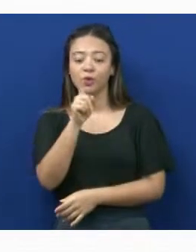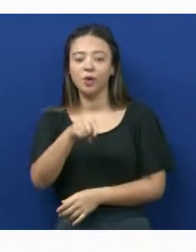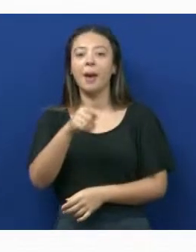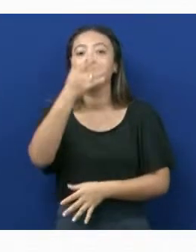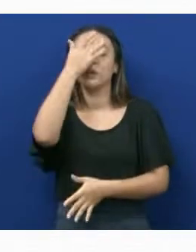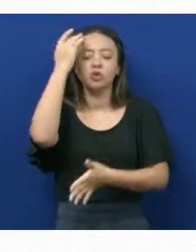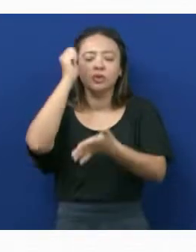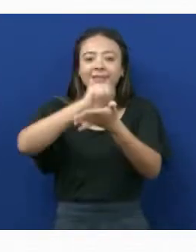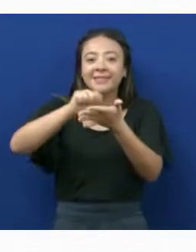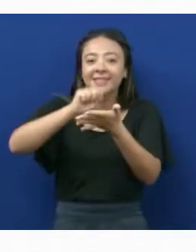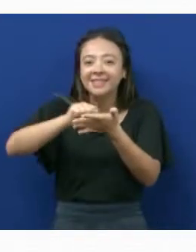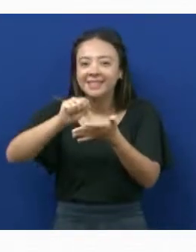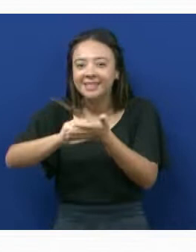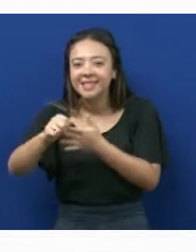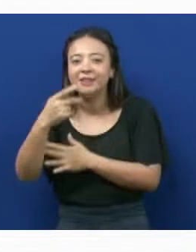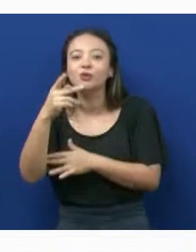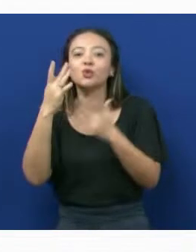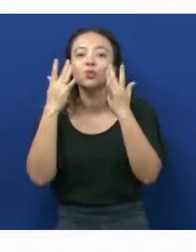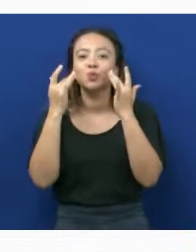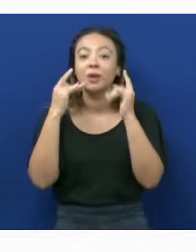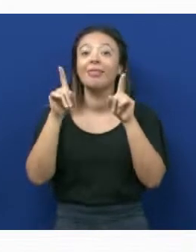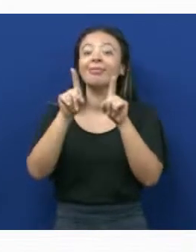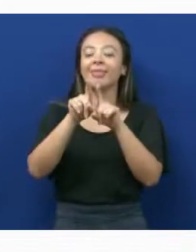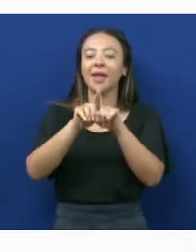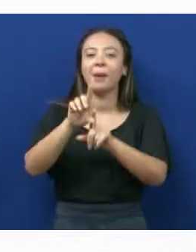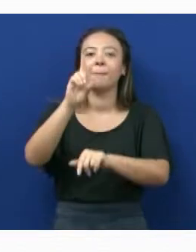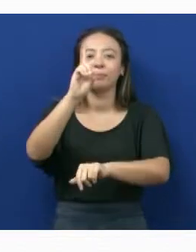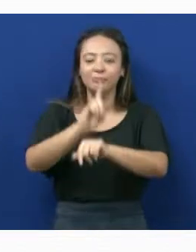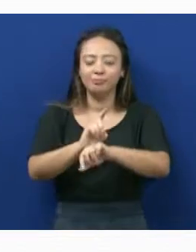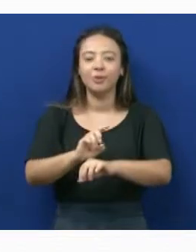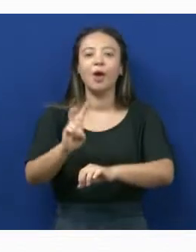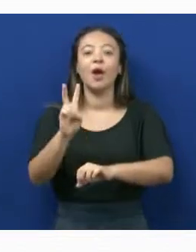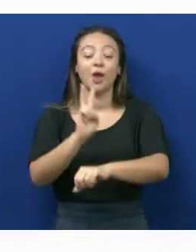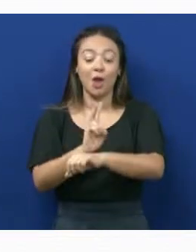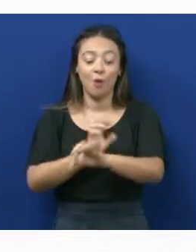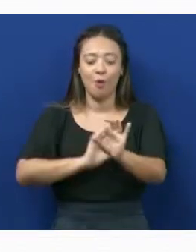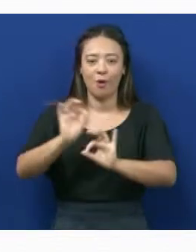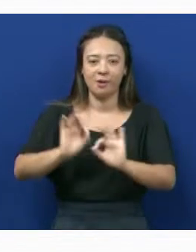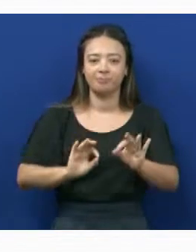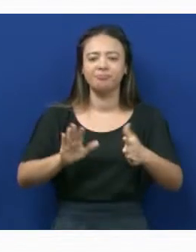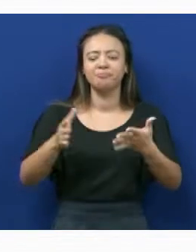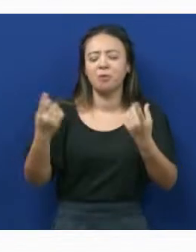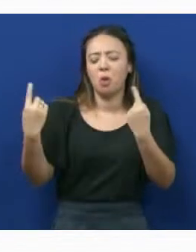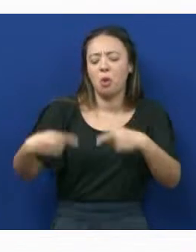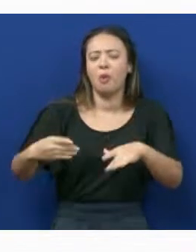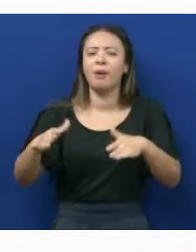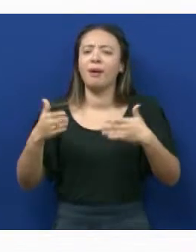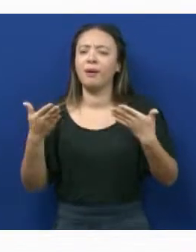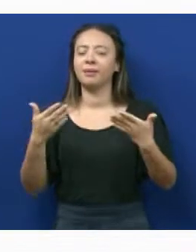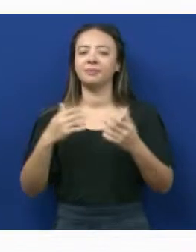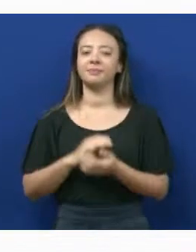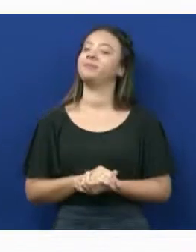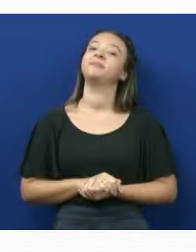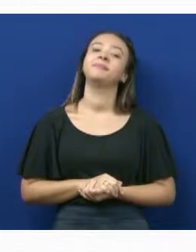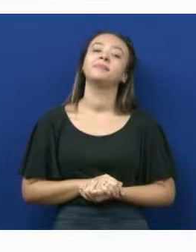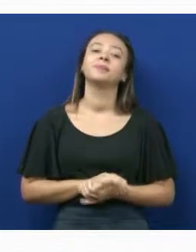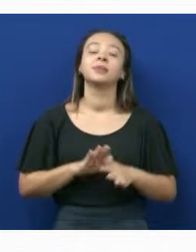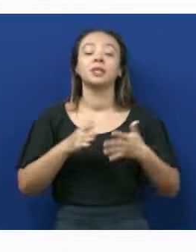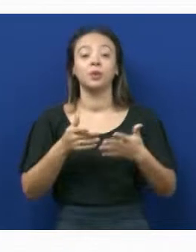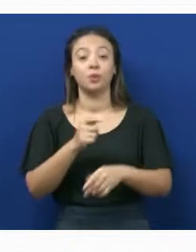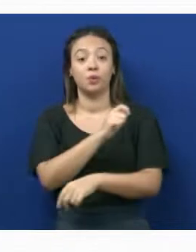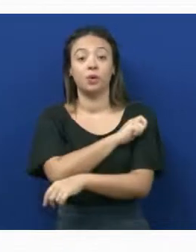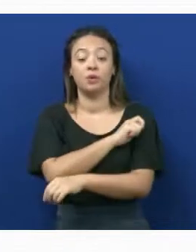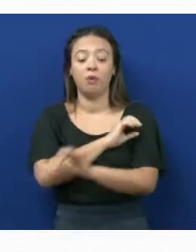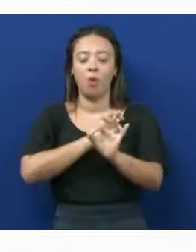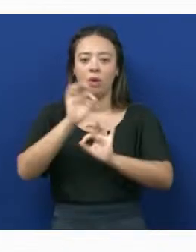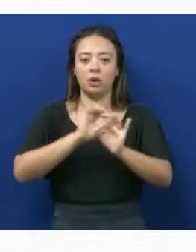dramaturgo e o diretor da sua própria peça de teatro. O que seria isso? Qual é esse desafio? Então, vamos lá. O aluno fará um pequeno